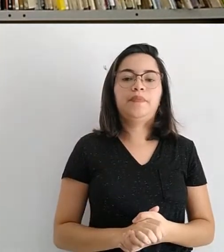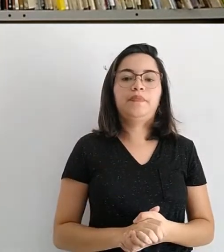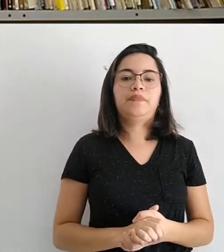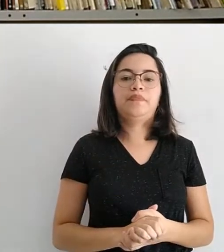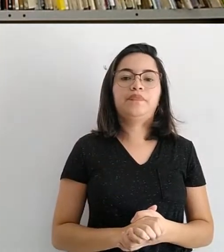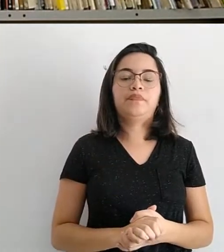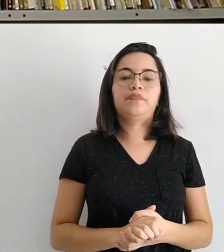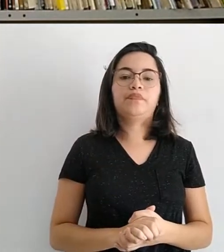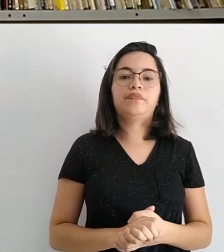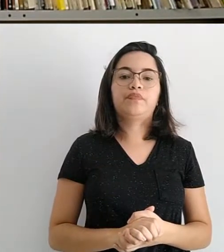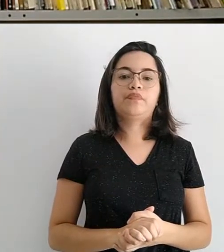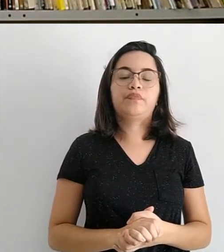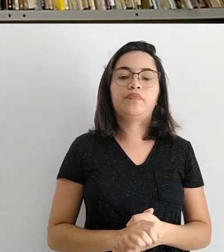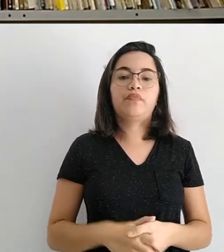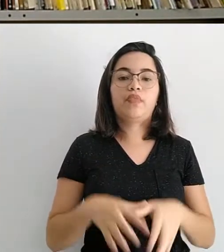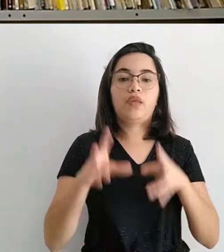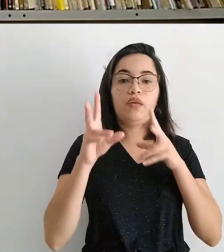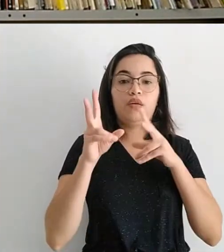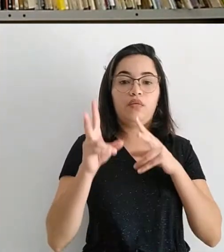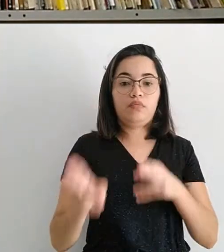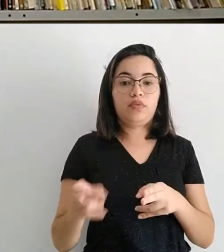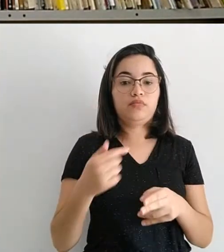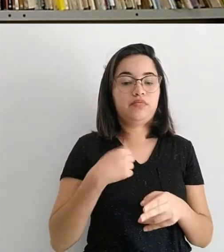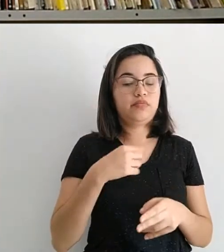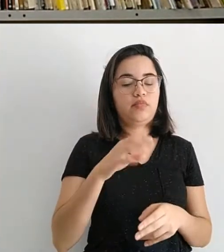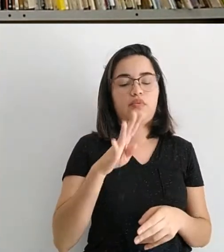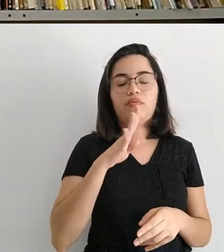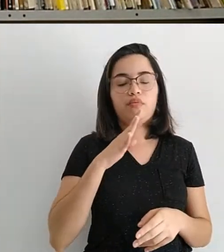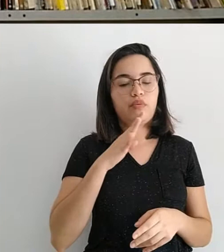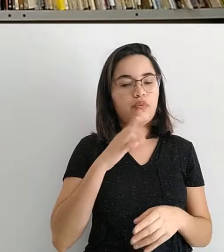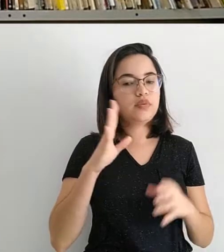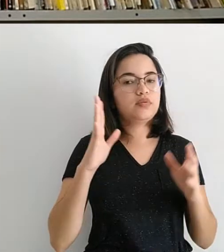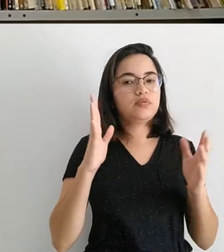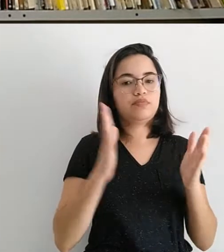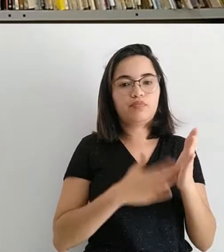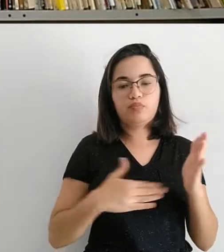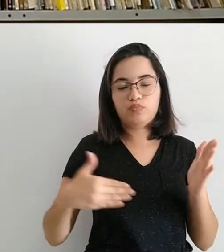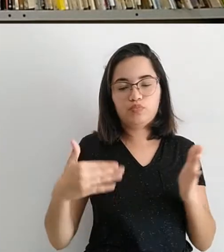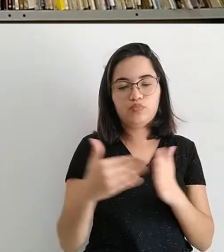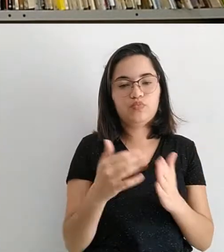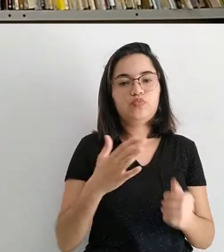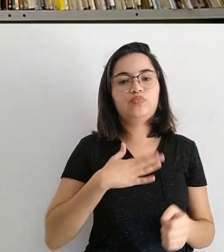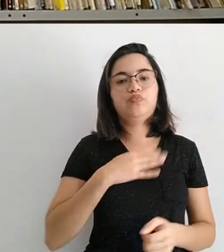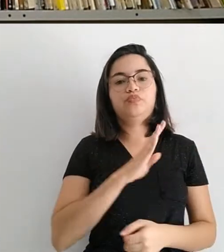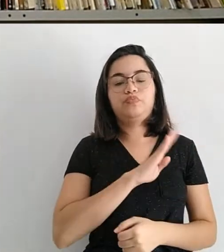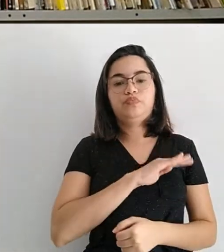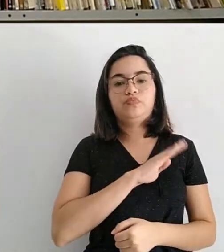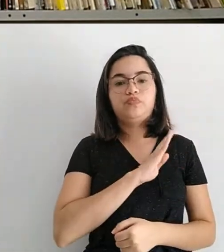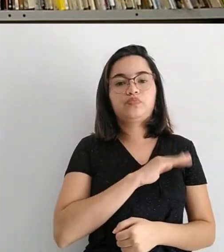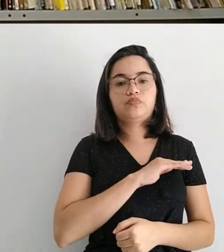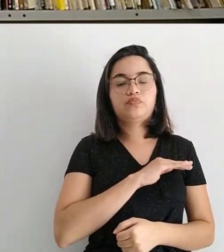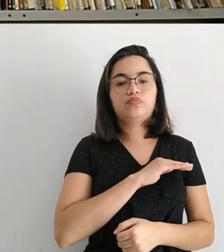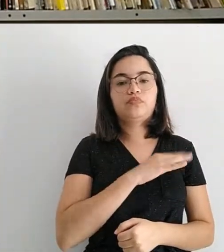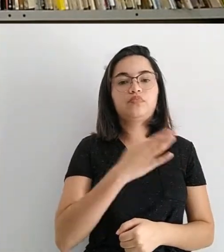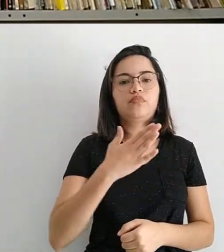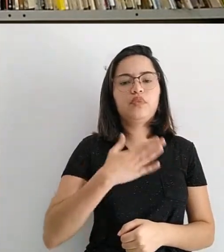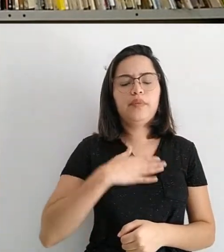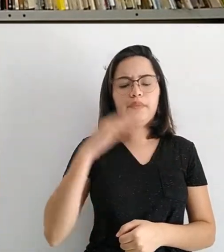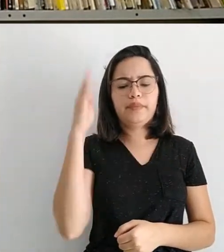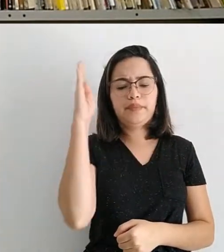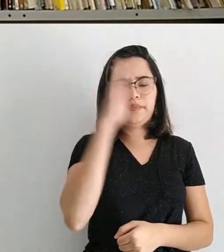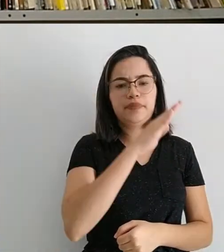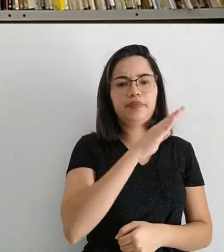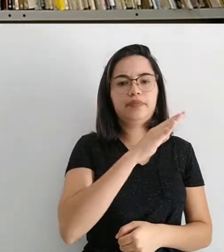Mesmo que eu não conheça completamente o meu coração e a